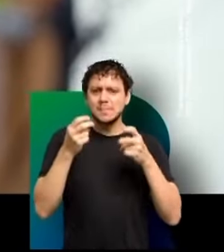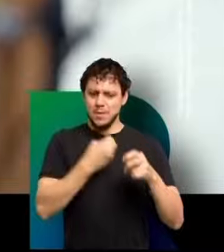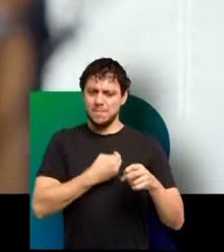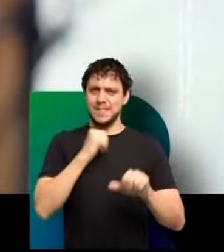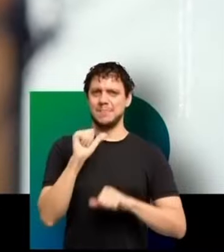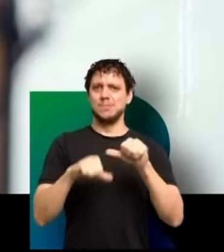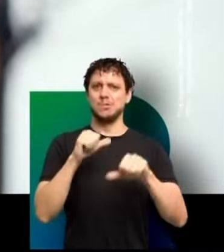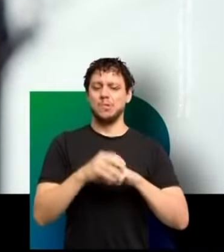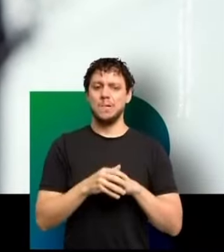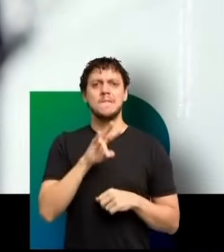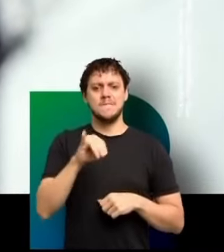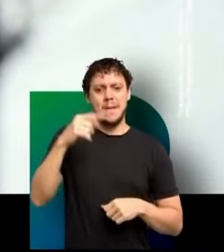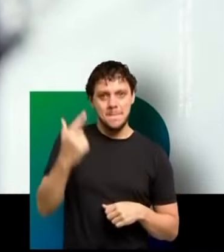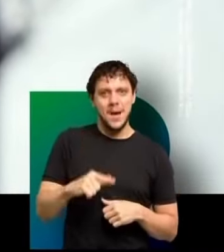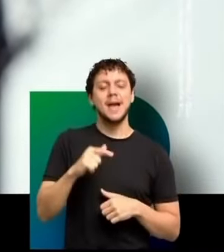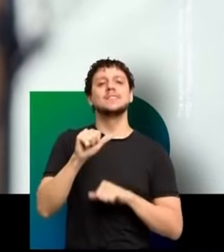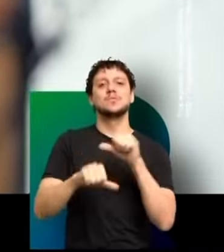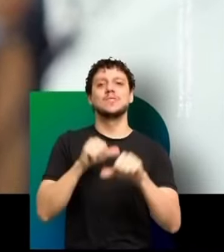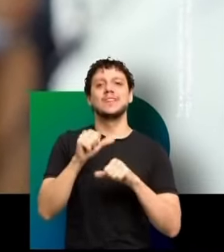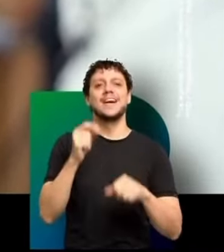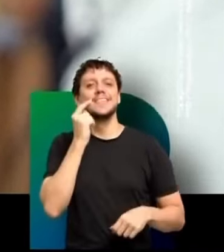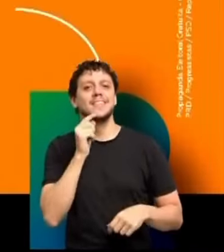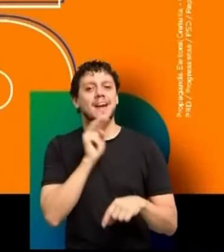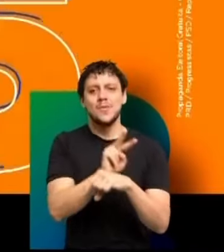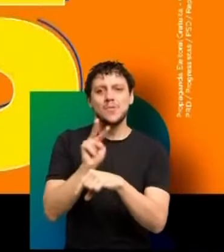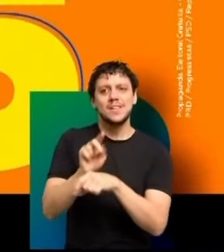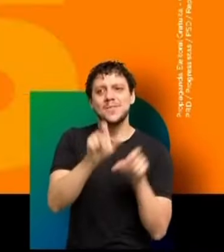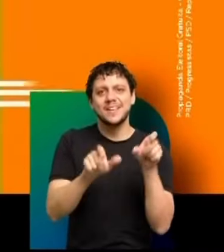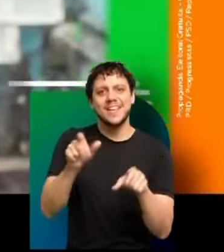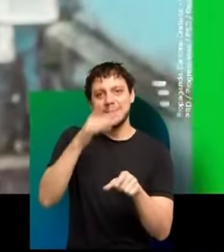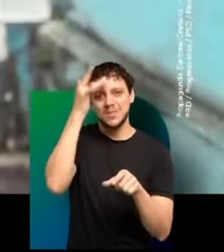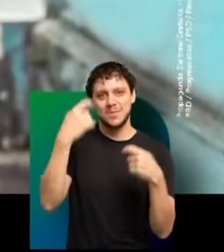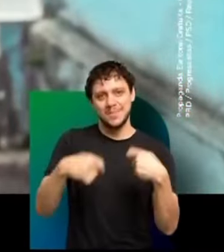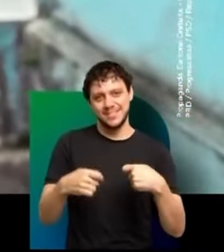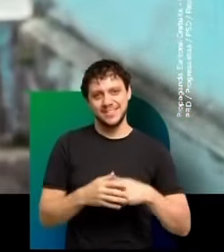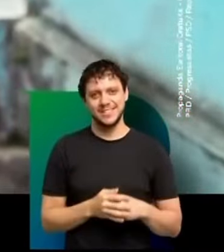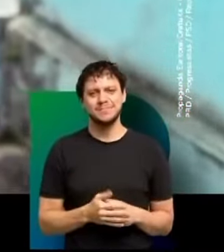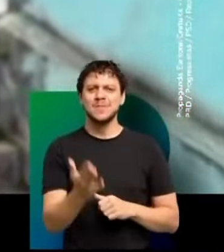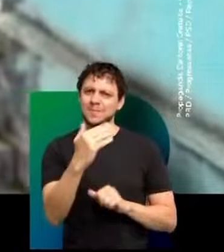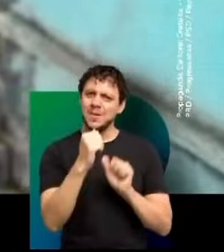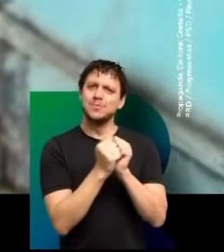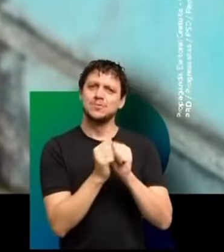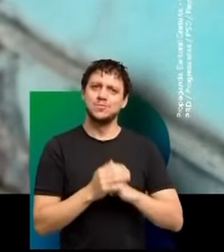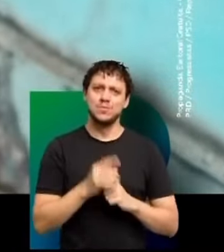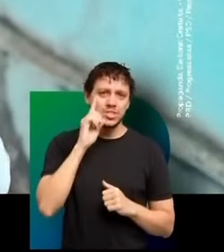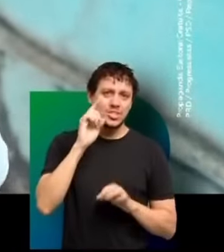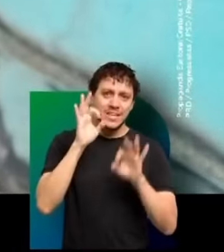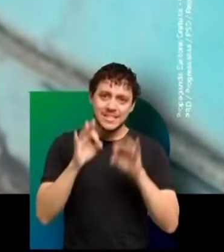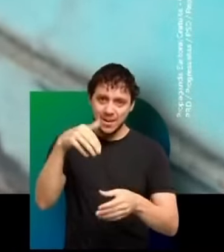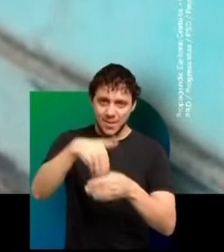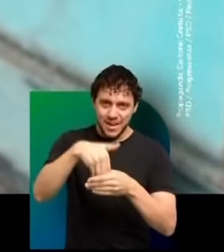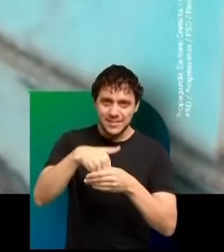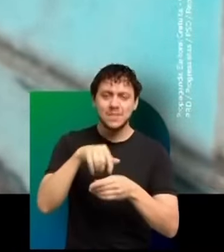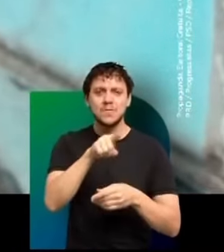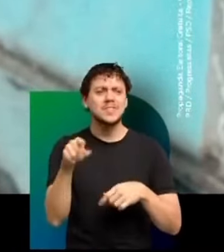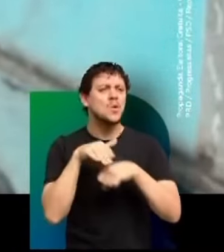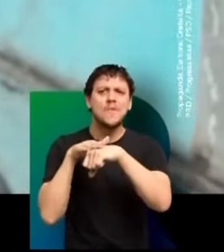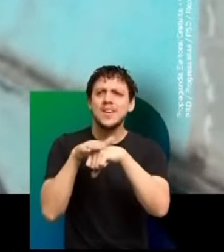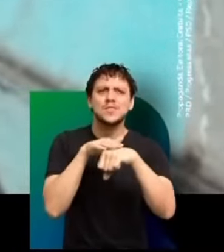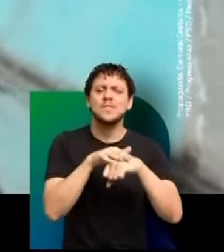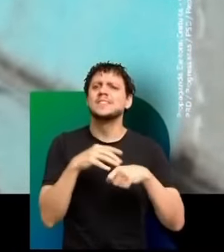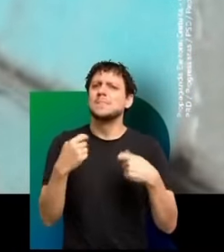ainda mais com o Ricardo cuidando de quem mais precisa. Gente, vamos junto. Vai lá no dia da eleição, fala com todo mundo